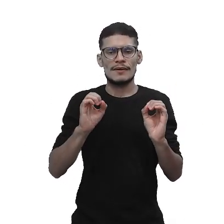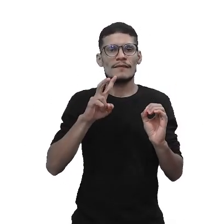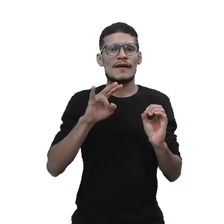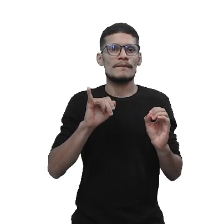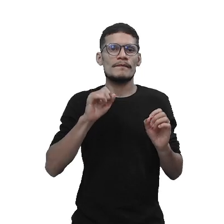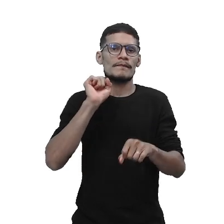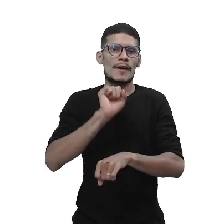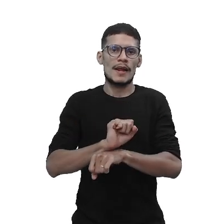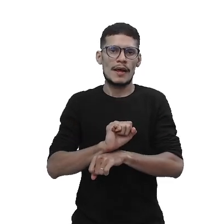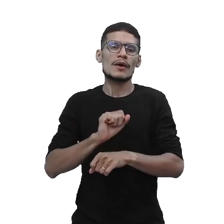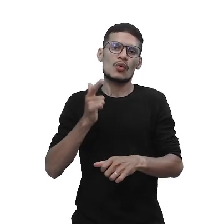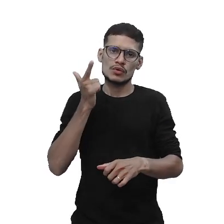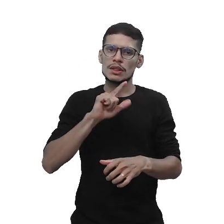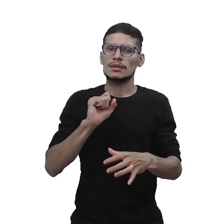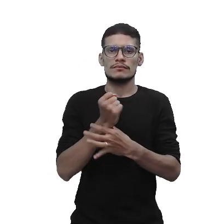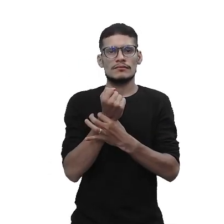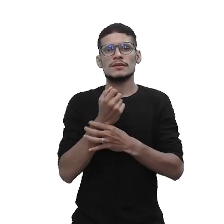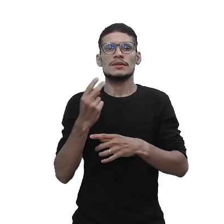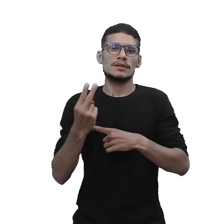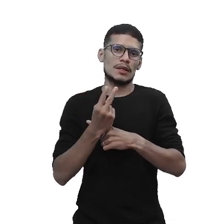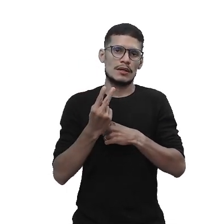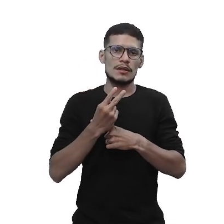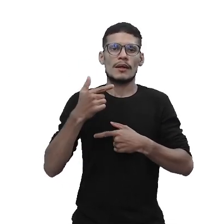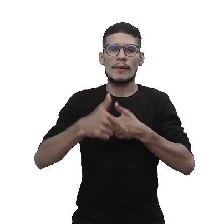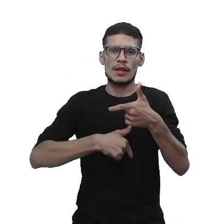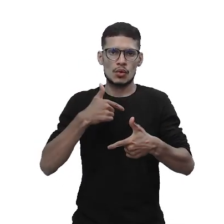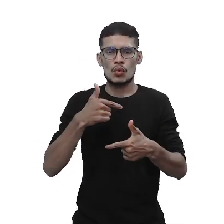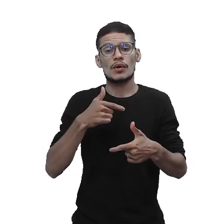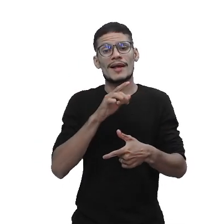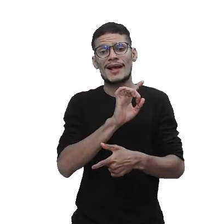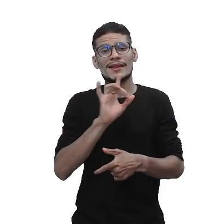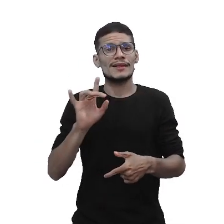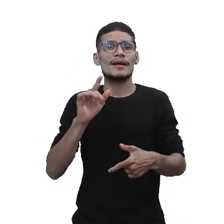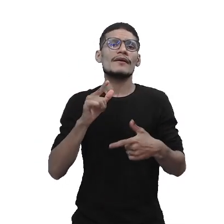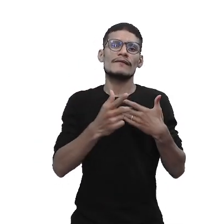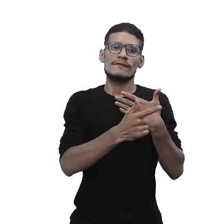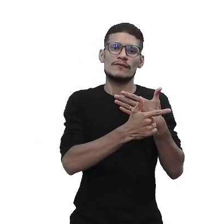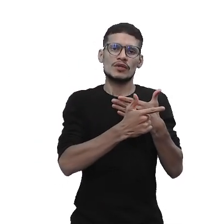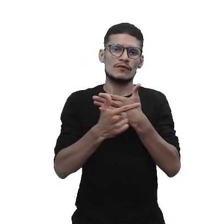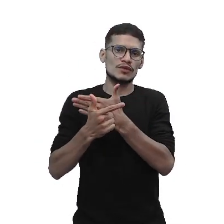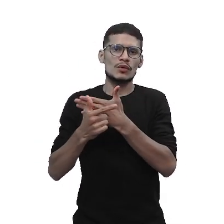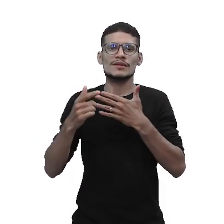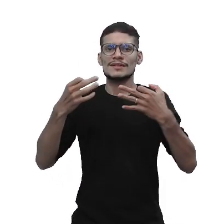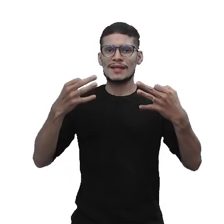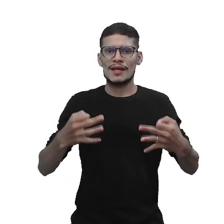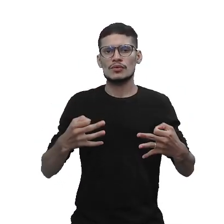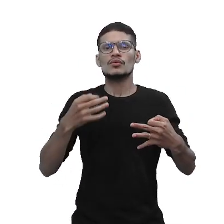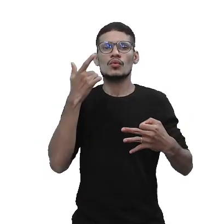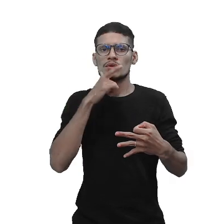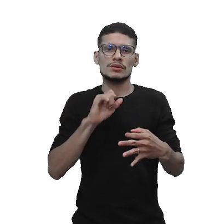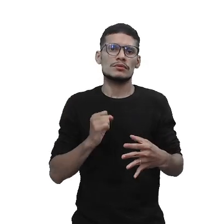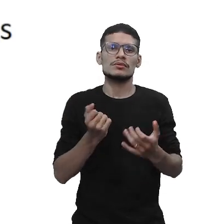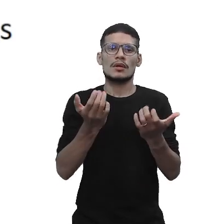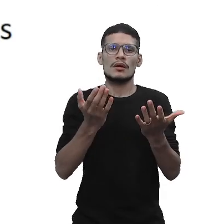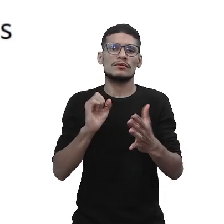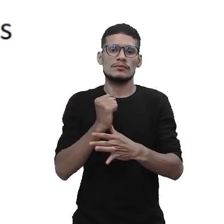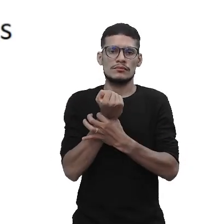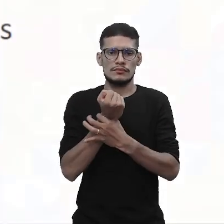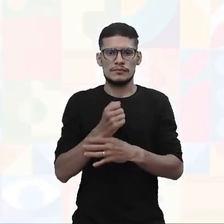a segurança do trabalhador. Então, cada um deles vai ter sua função direitinha aí para garantir essa parte da